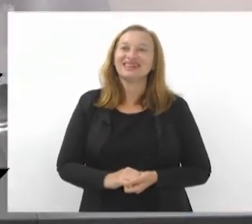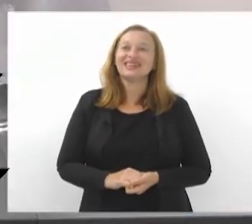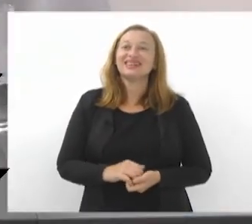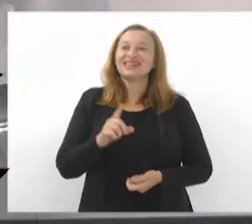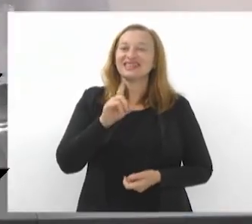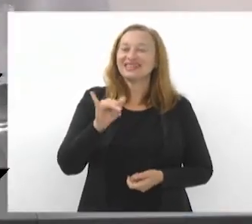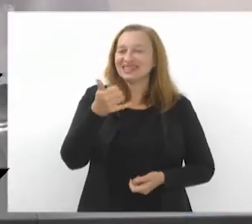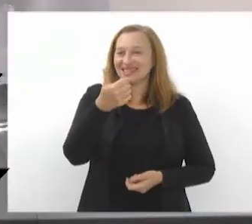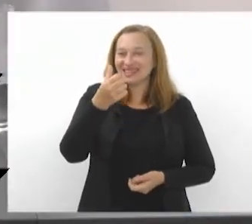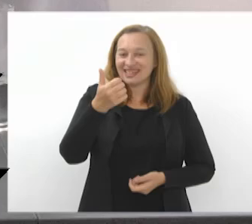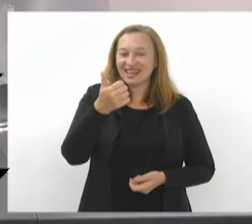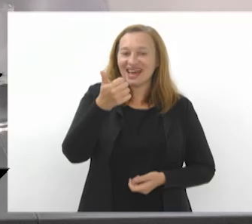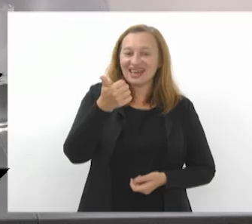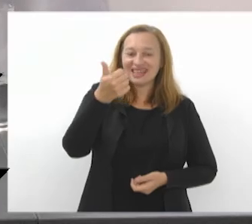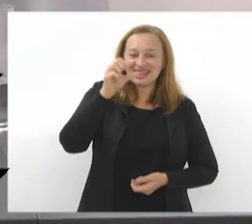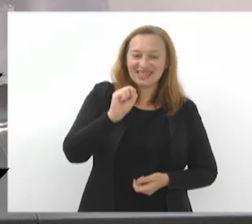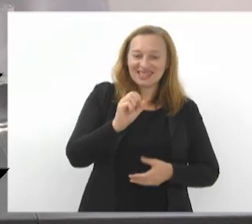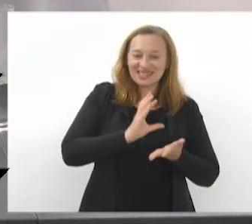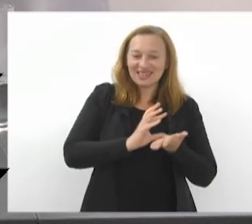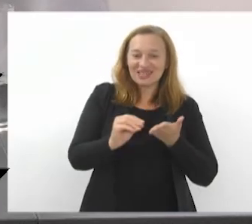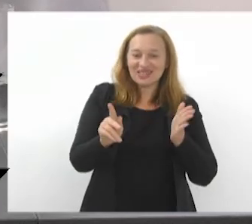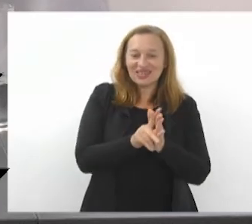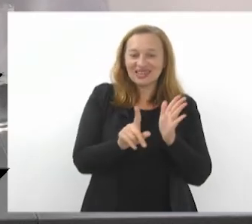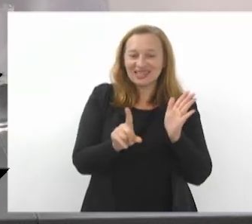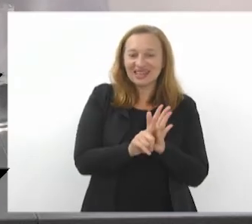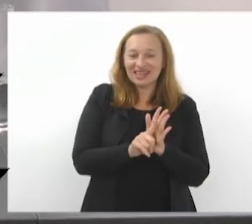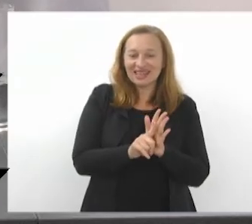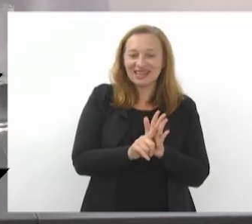18 da pauta. Projeto de lei